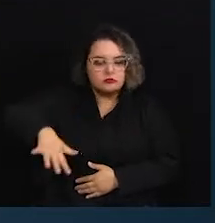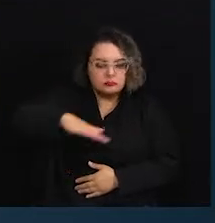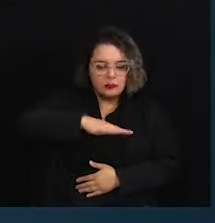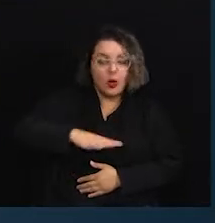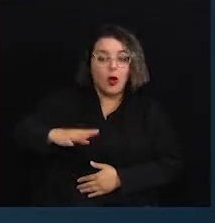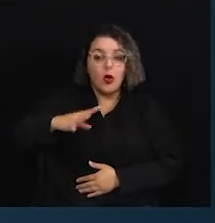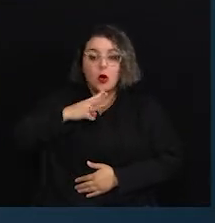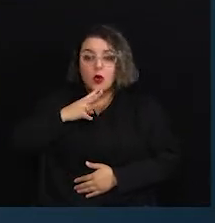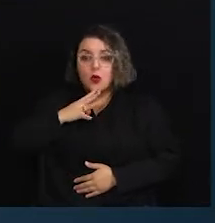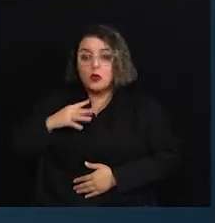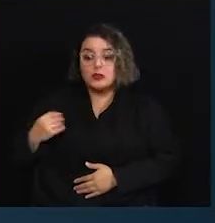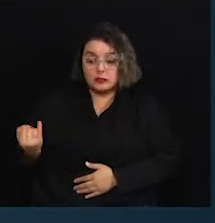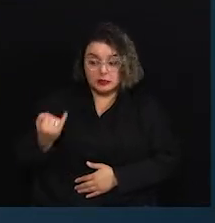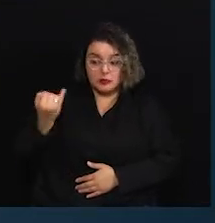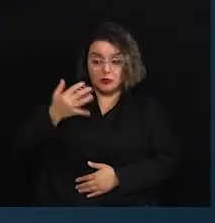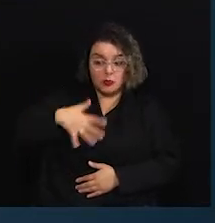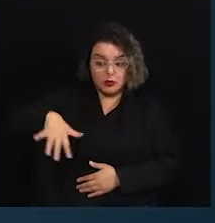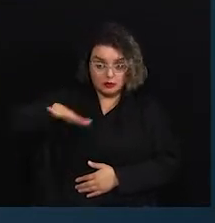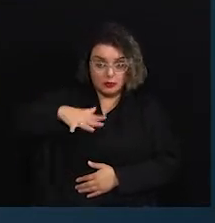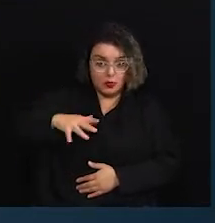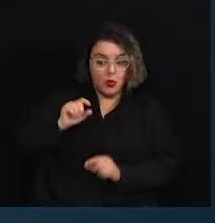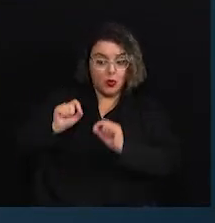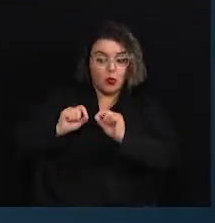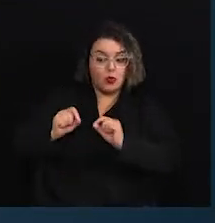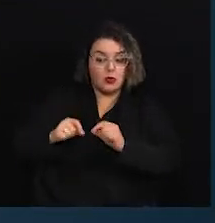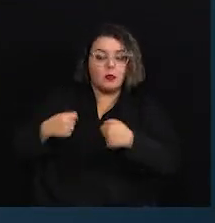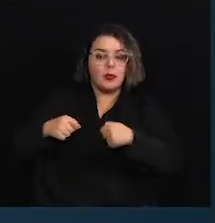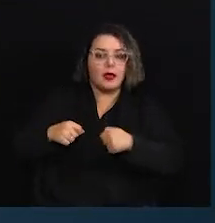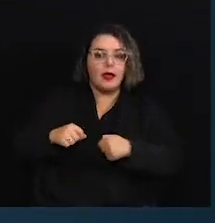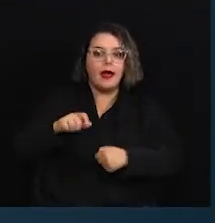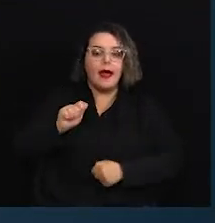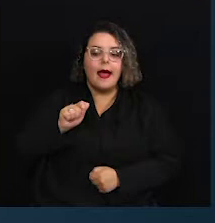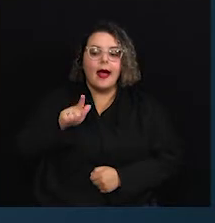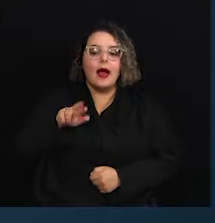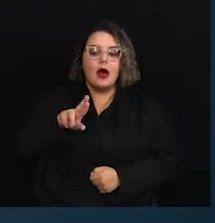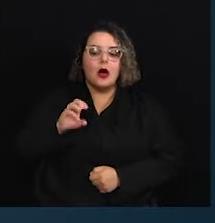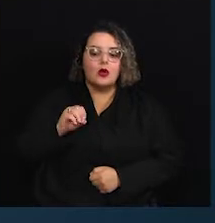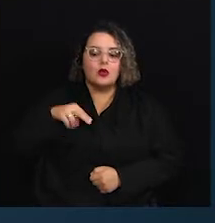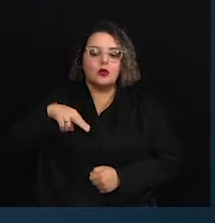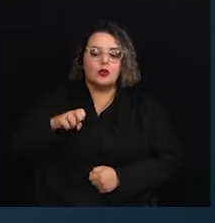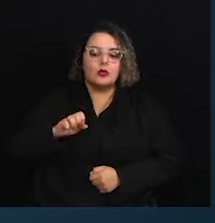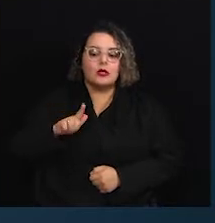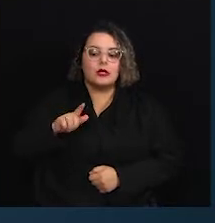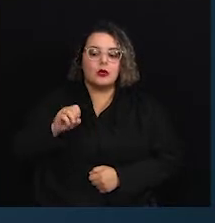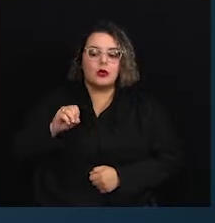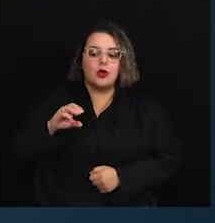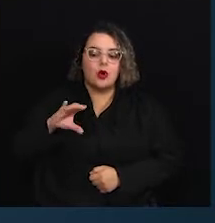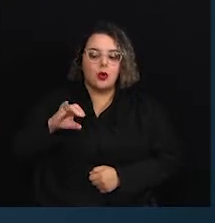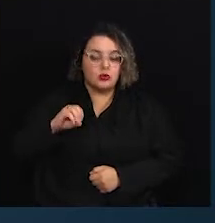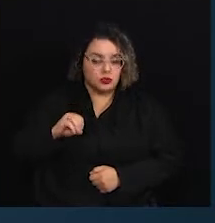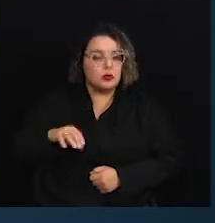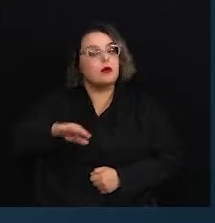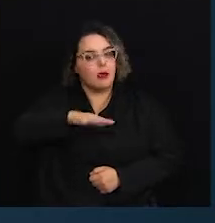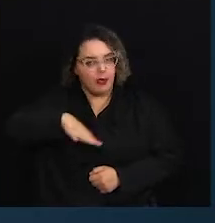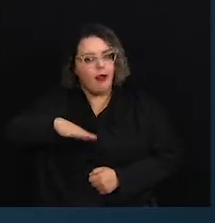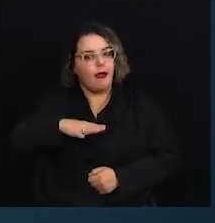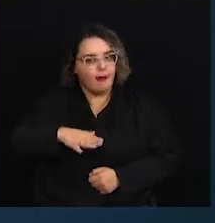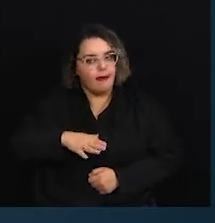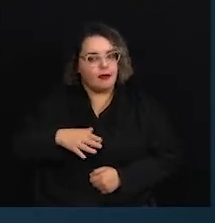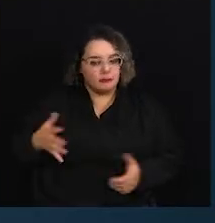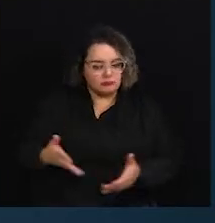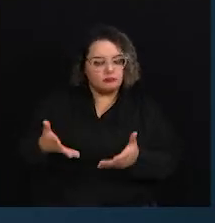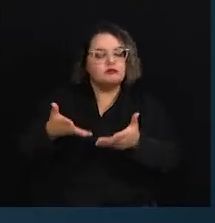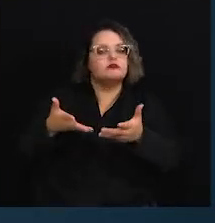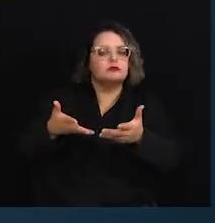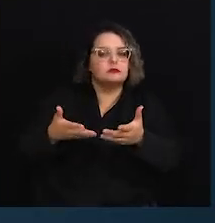alguns players importantíssimos do mercado e as necessidades do agronegócio, que é o nosso setor, para aplicar da melhor forma a nossa